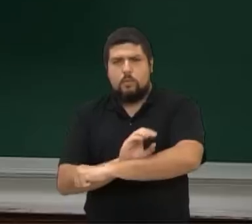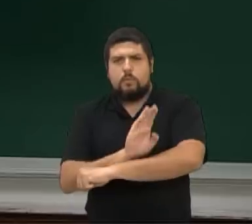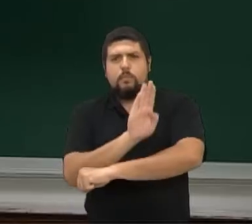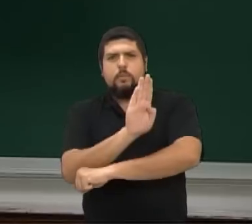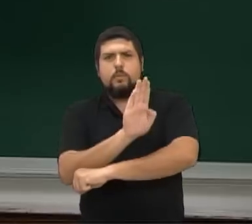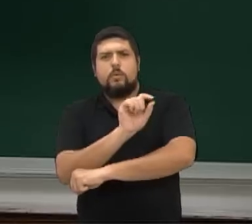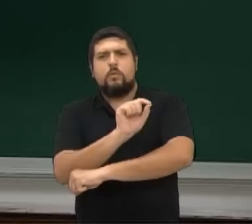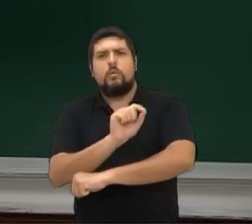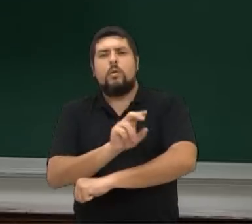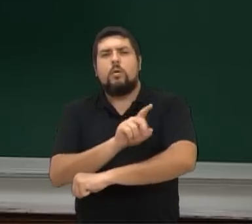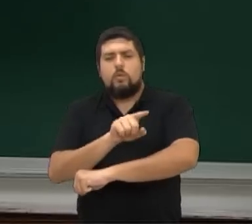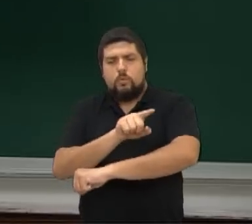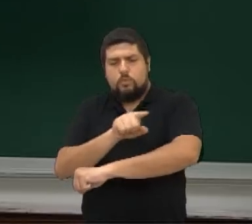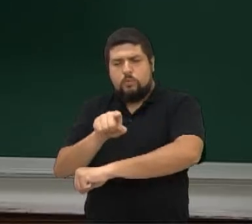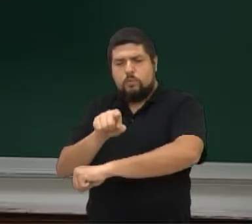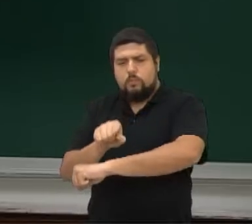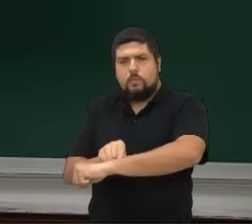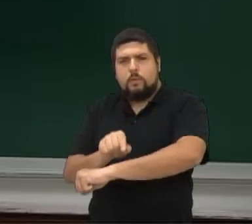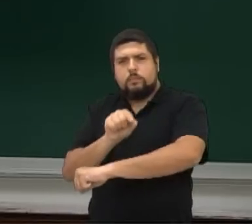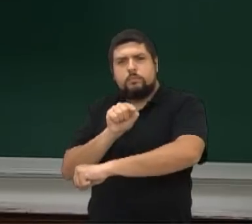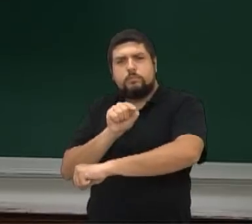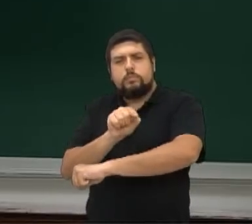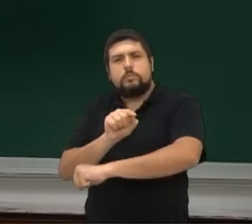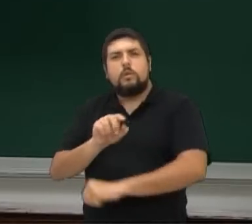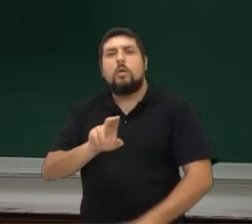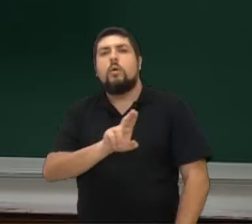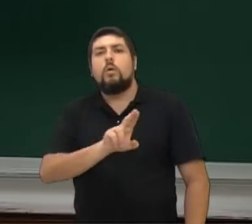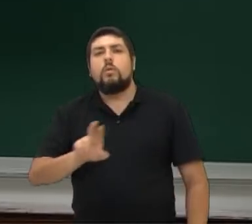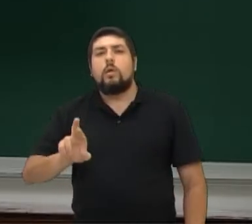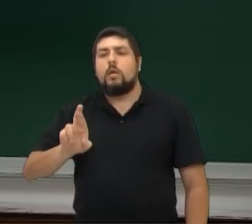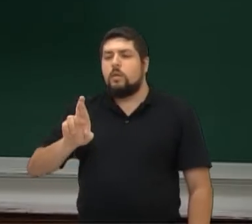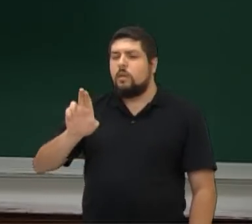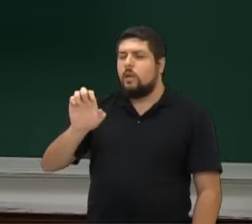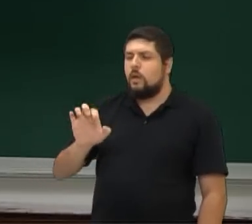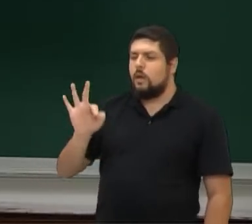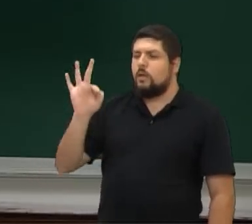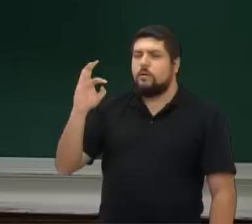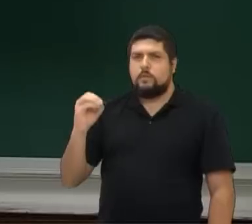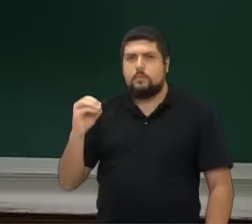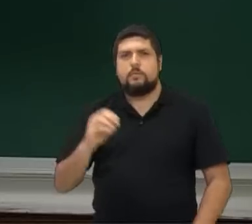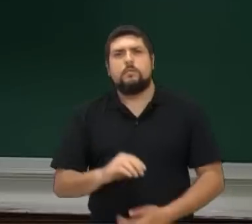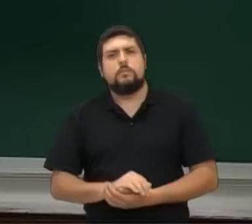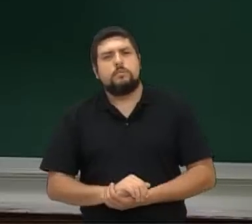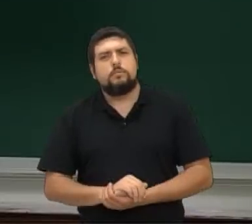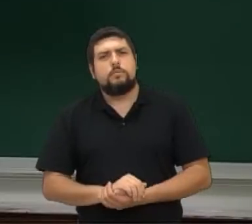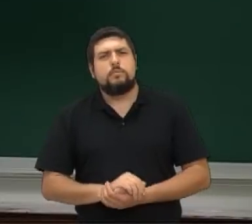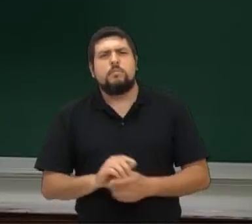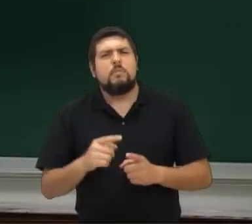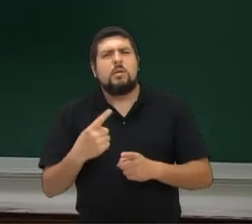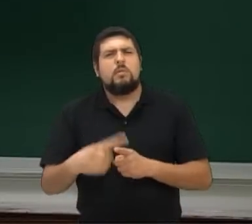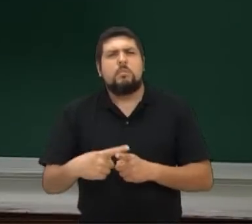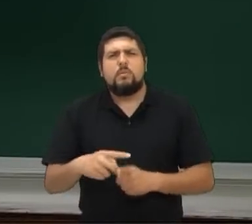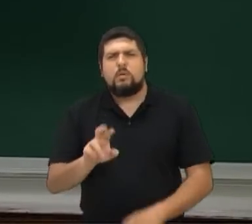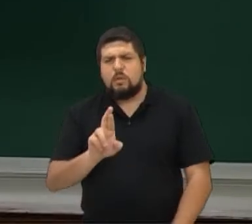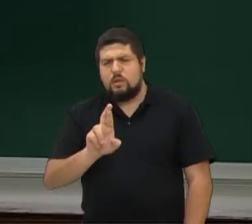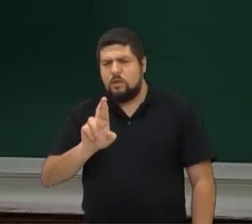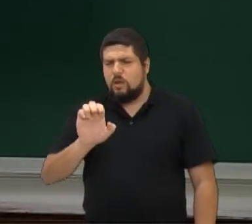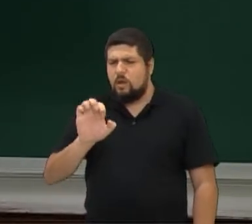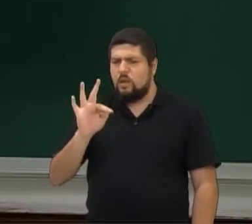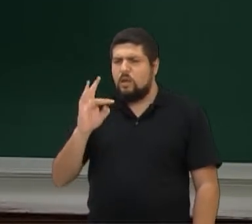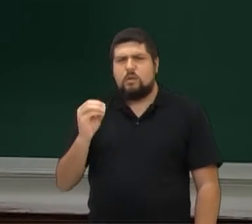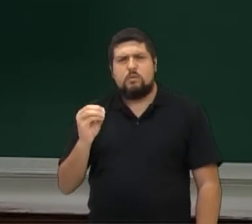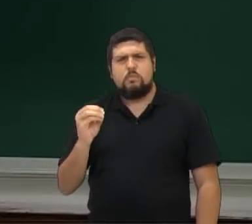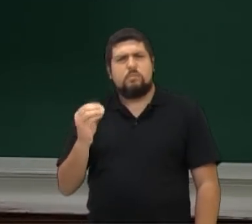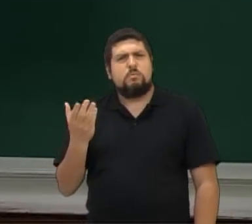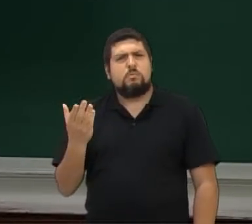reto ou de ângulo de 90 graus. E por que a gente chama de ângulo reto? Justamente porque